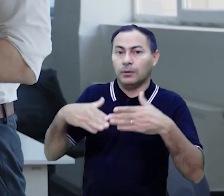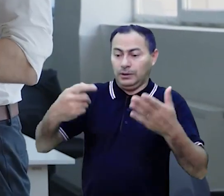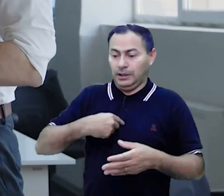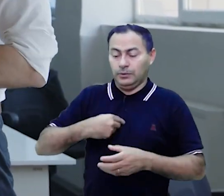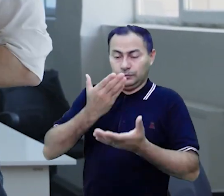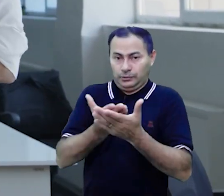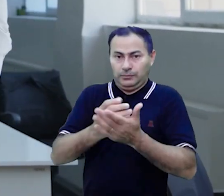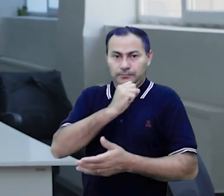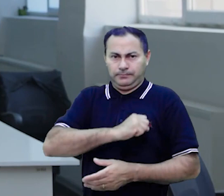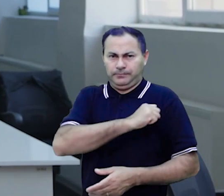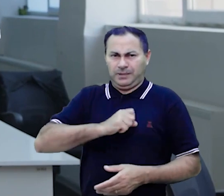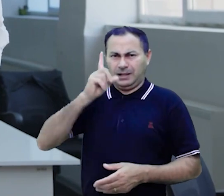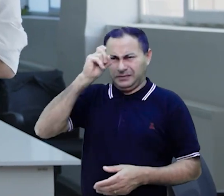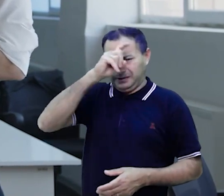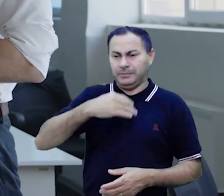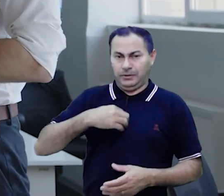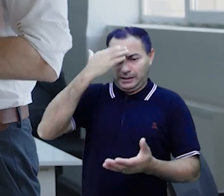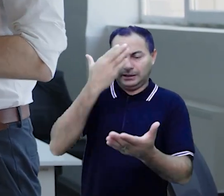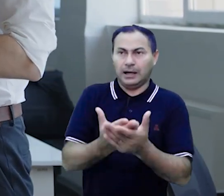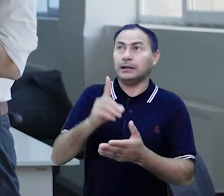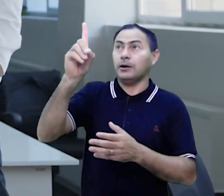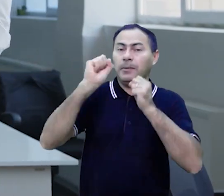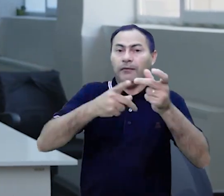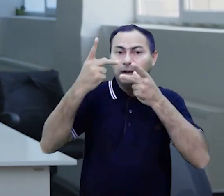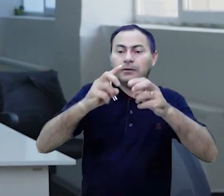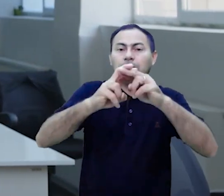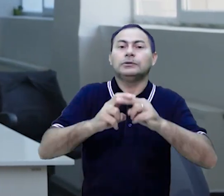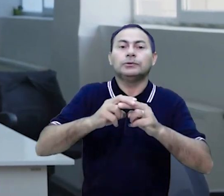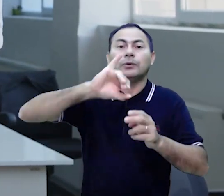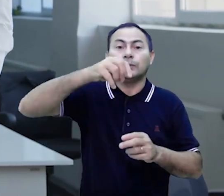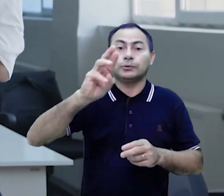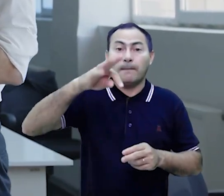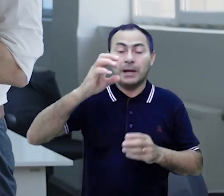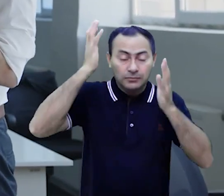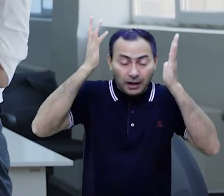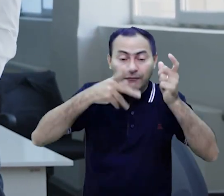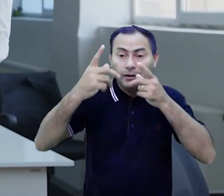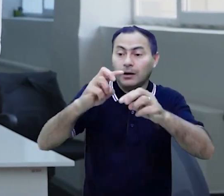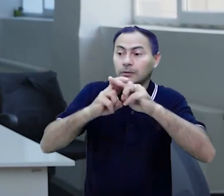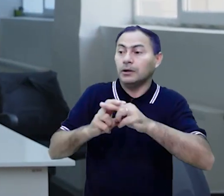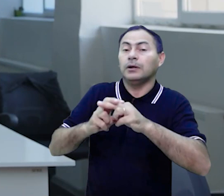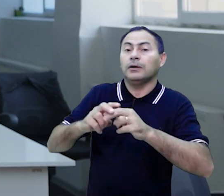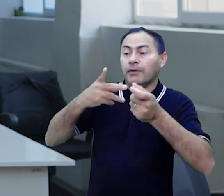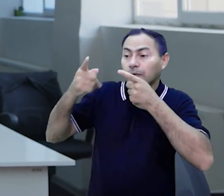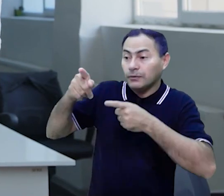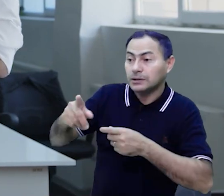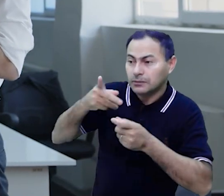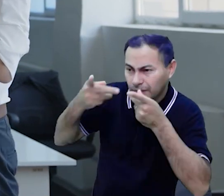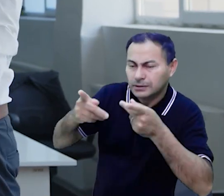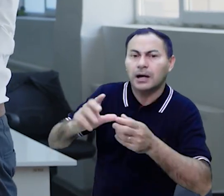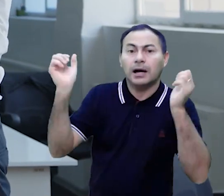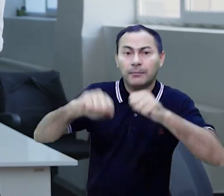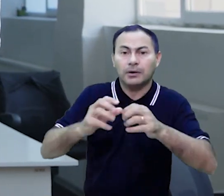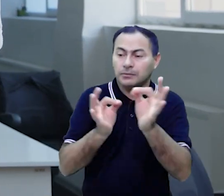disse: quando eu estava no seminário era difícil para mim acreditar que Deus pudesse falar através de um jumento, mas agora ele falou comigo através do